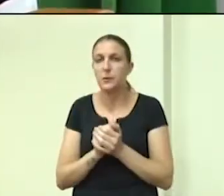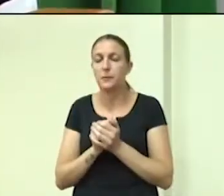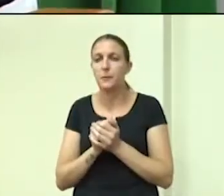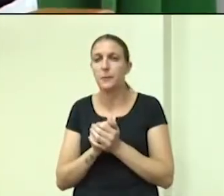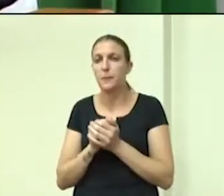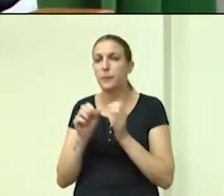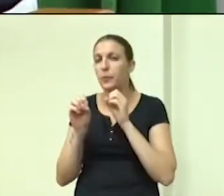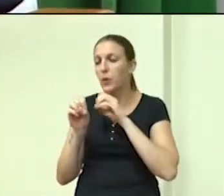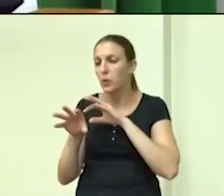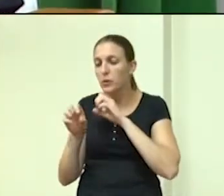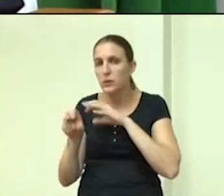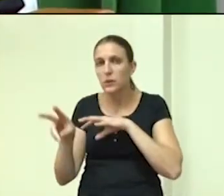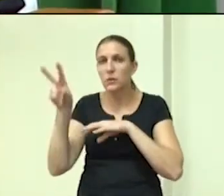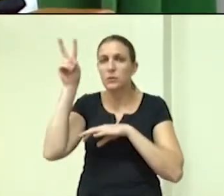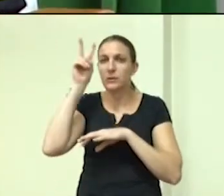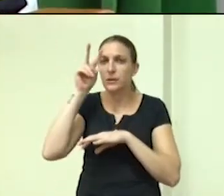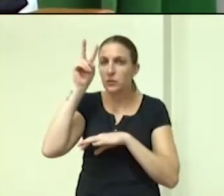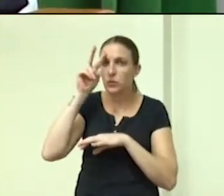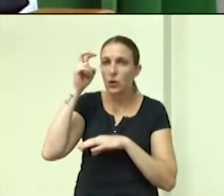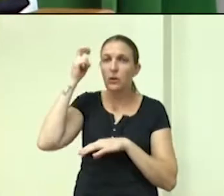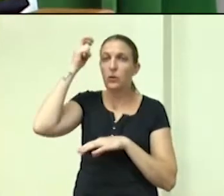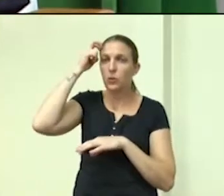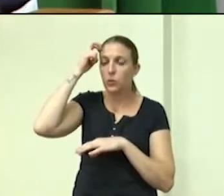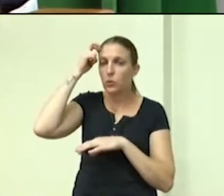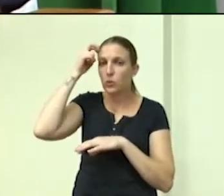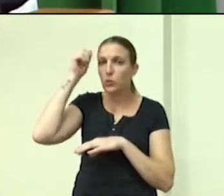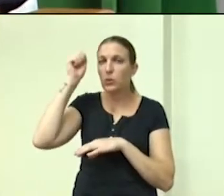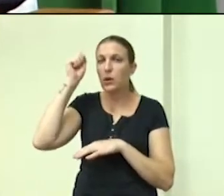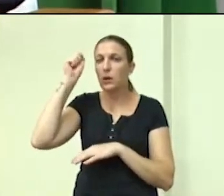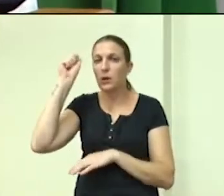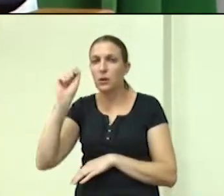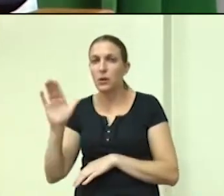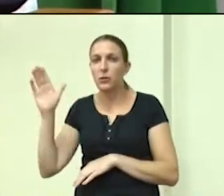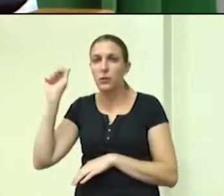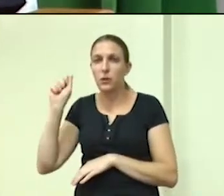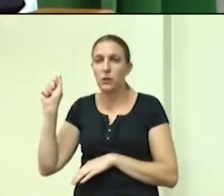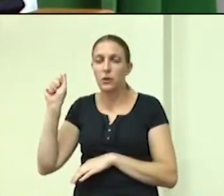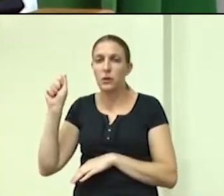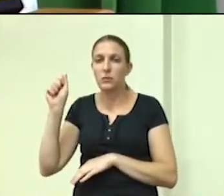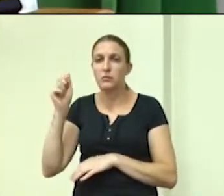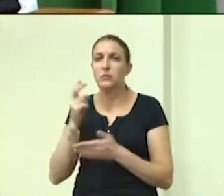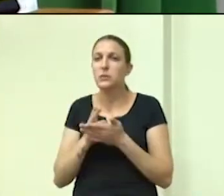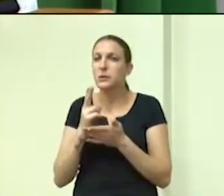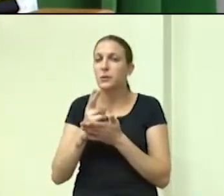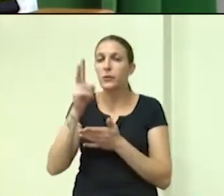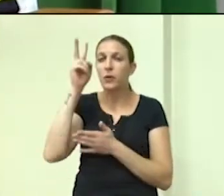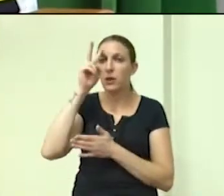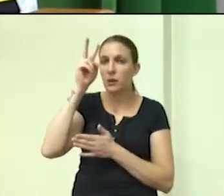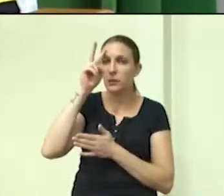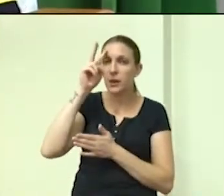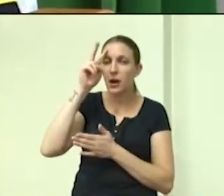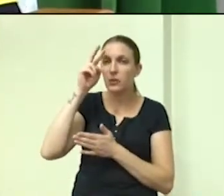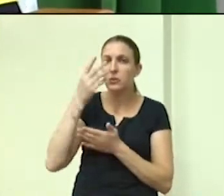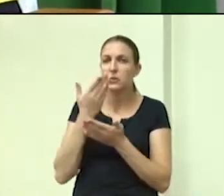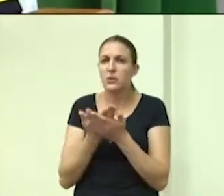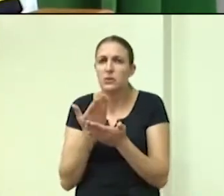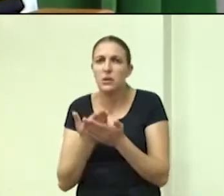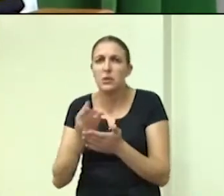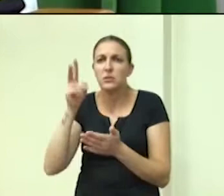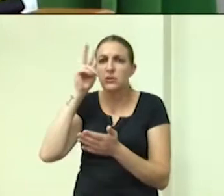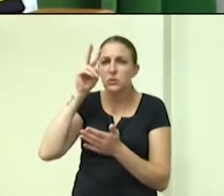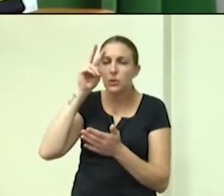da história e cultura afro-brasileira africana no Brasil sempre foi lembrado nas aulas de história com o tema da escravidão negra